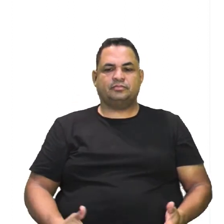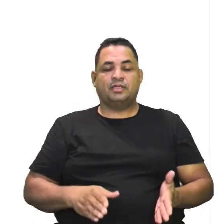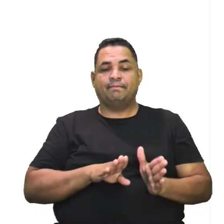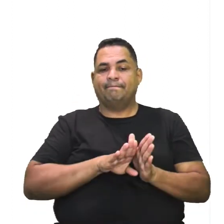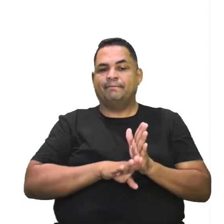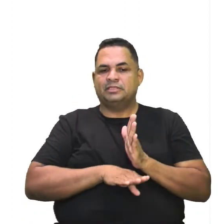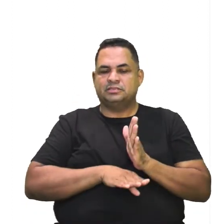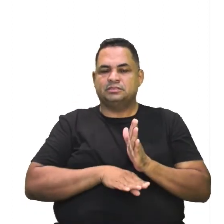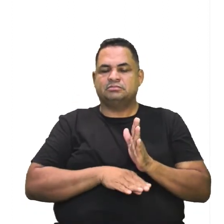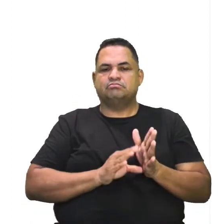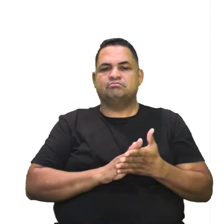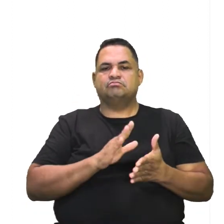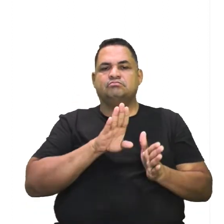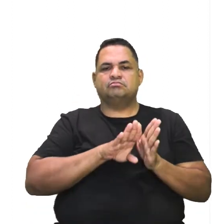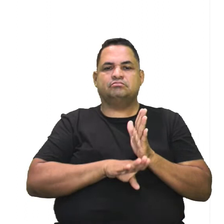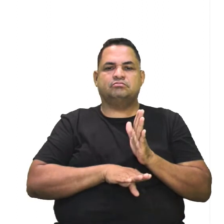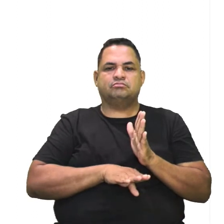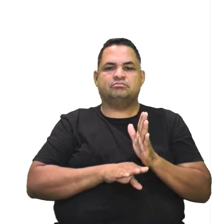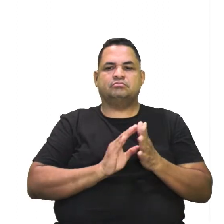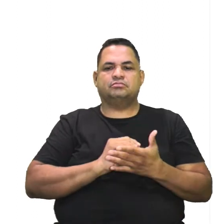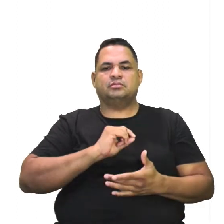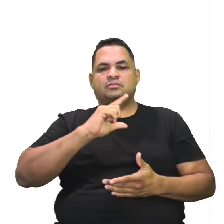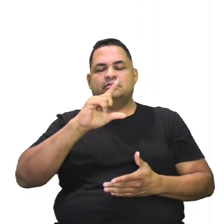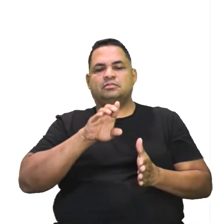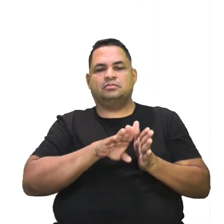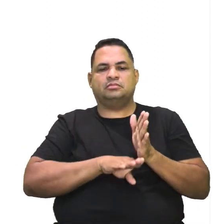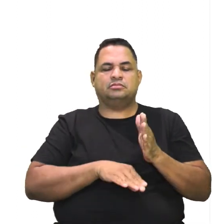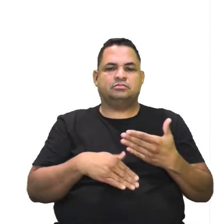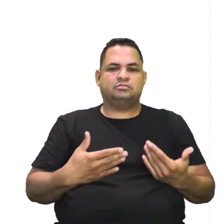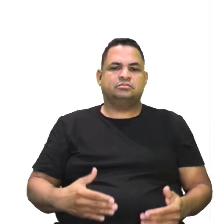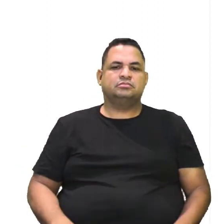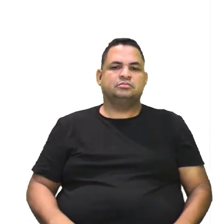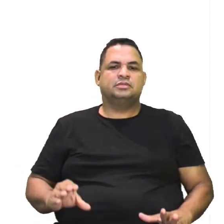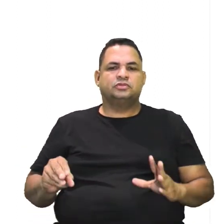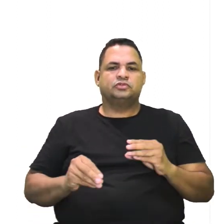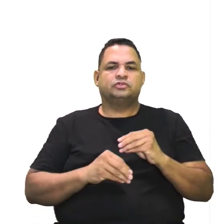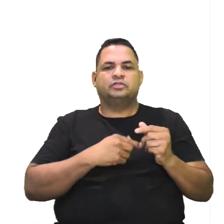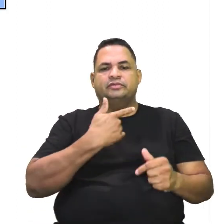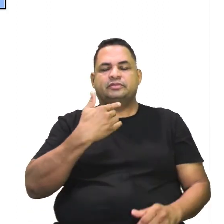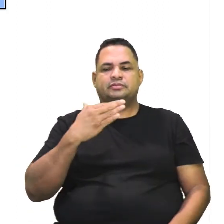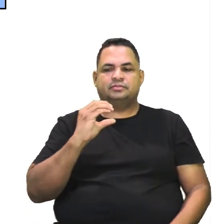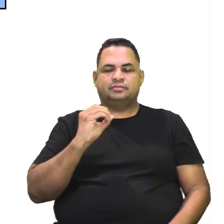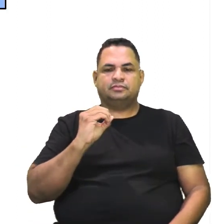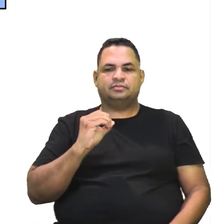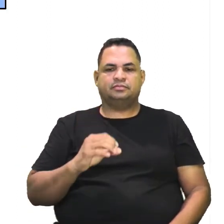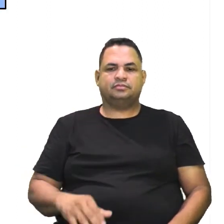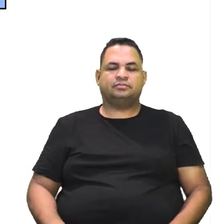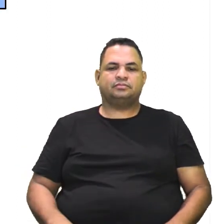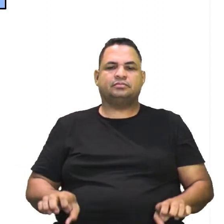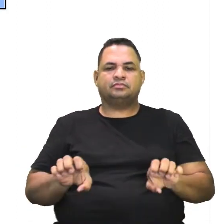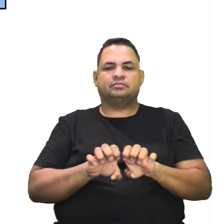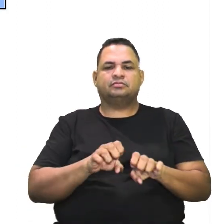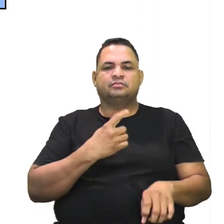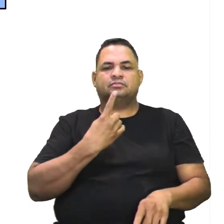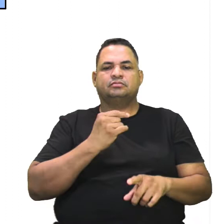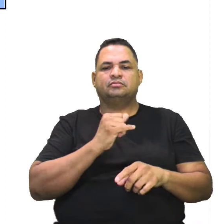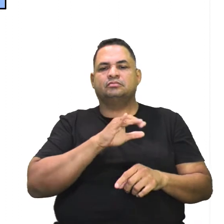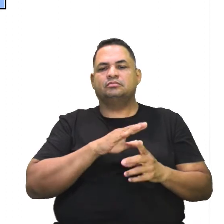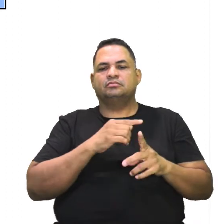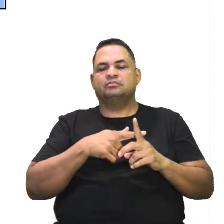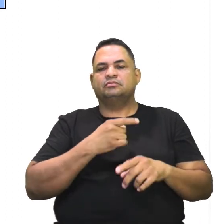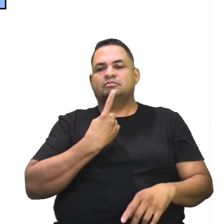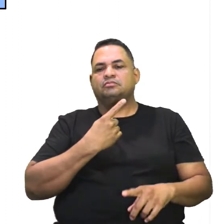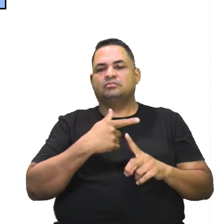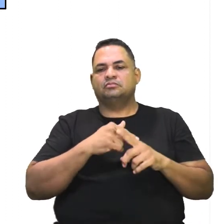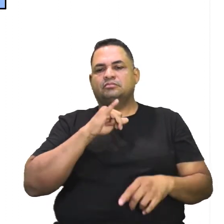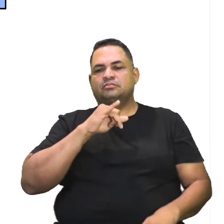desconto. Lembra daqueles aumenta 10, aumenta 20, tira 20, coloca 20? Verdade. Vamos na equação? Então, 1 mais IA